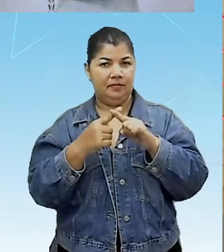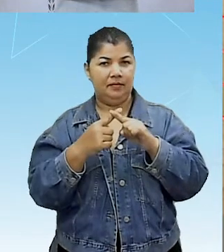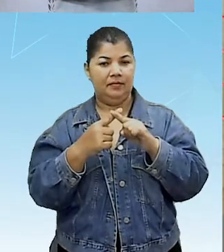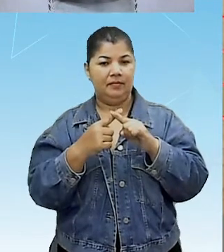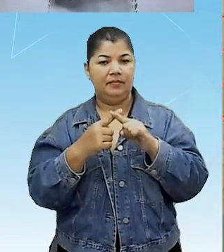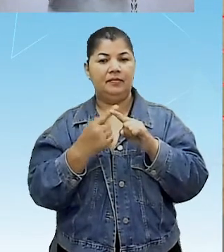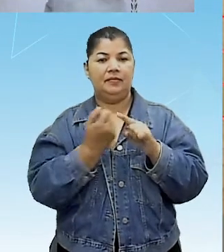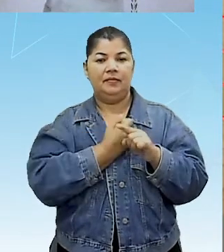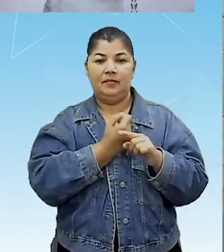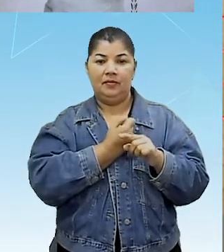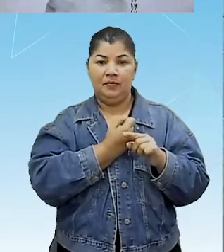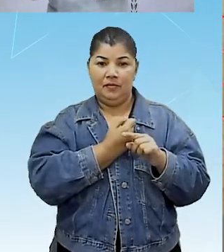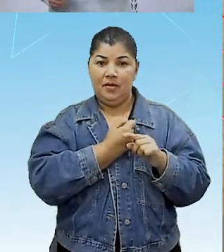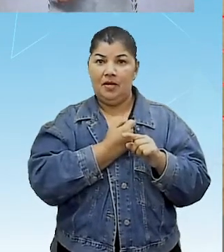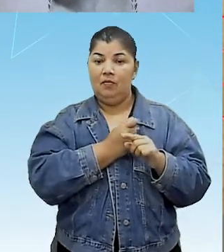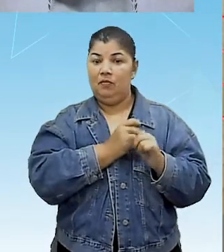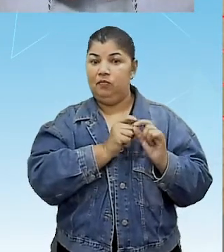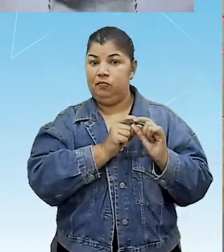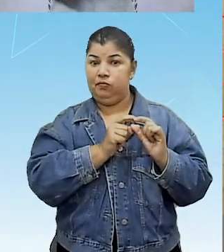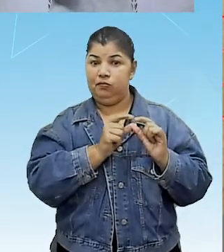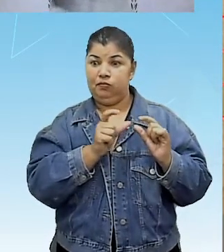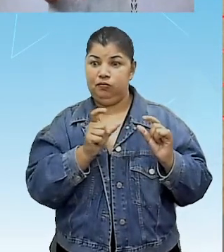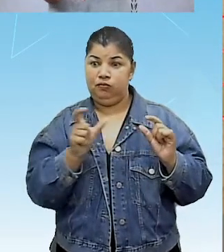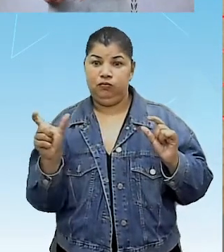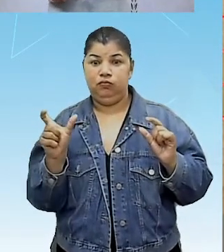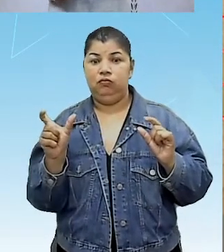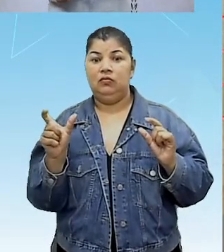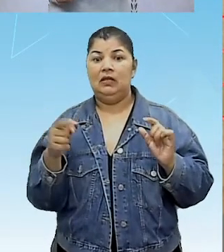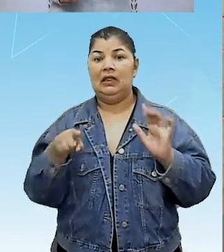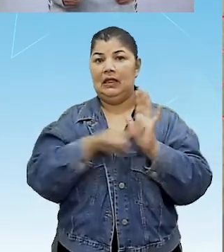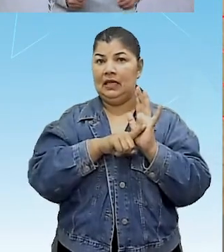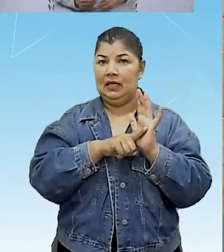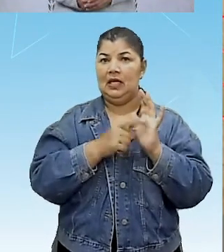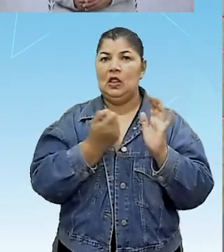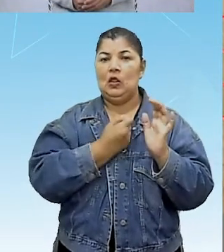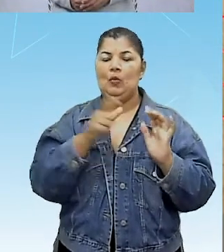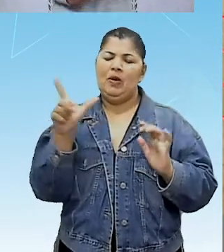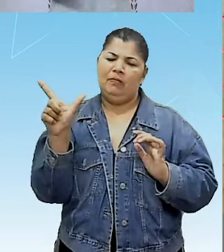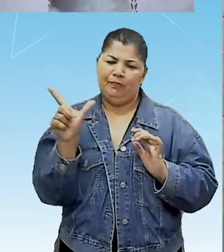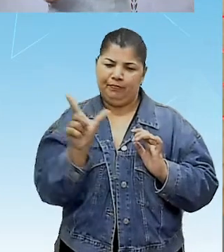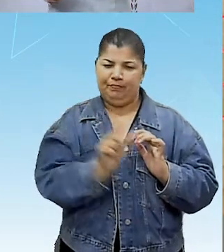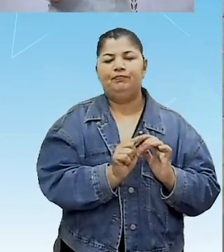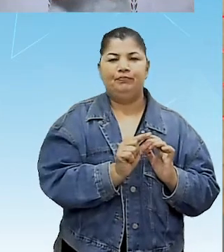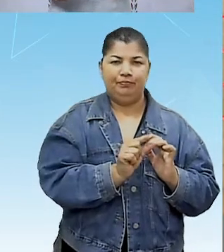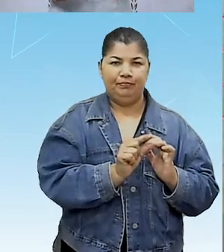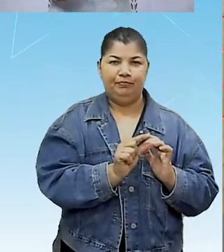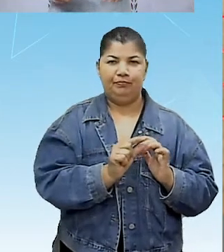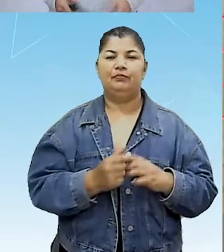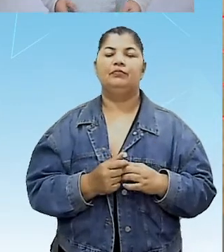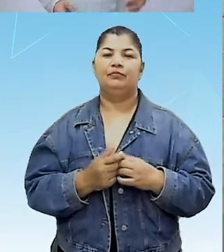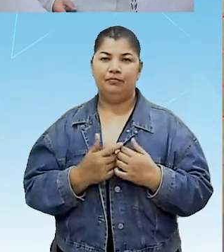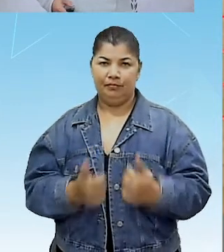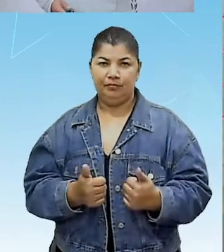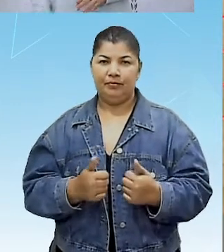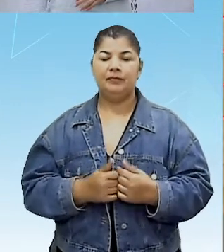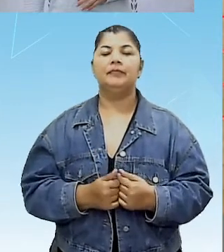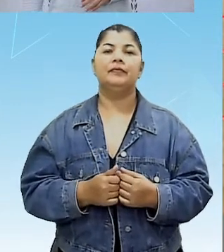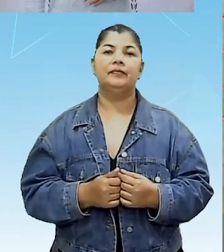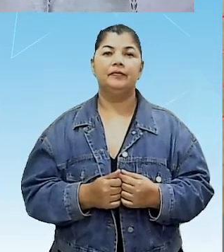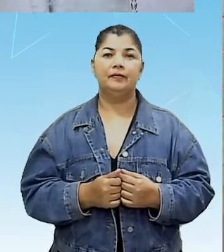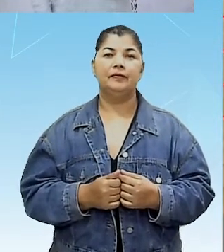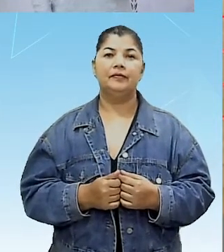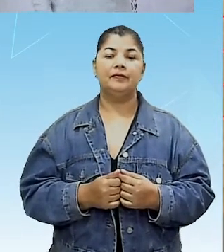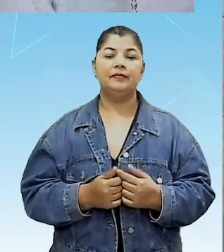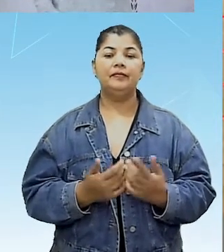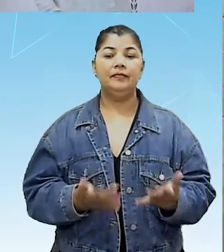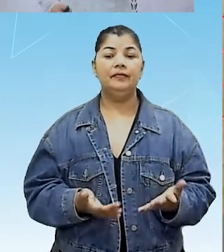o número é grande. Se esse B for negativo, o número é extremamente pequeno. Fechou? Combinado? E aí,